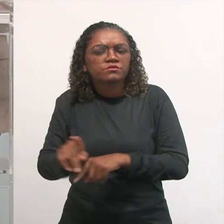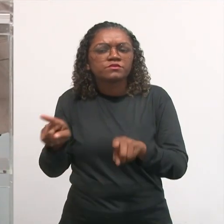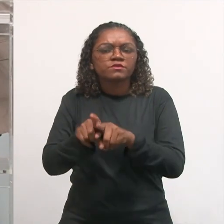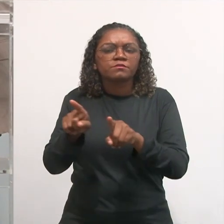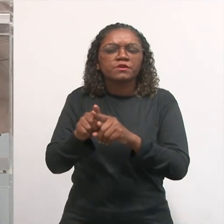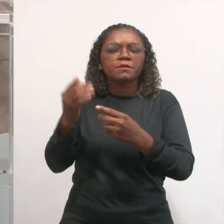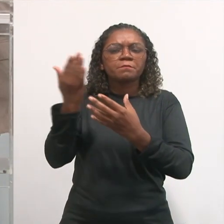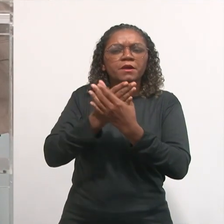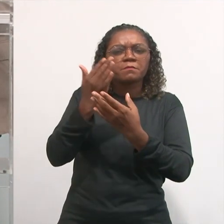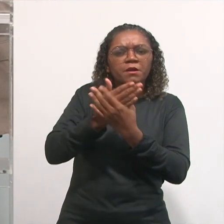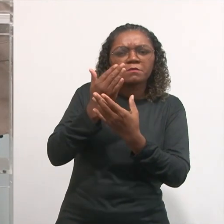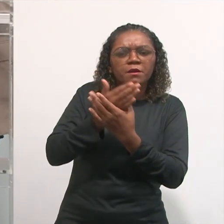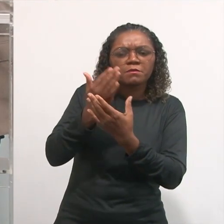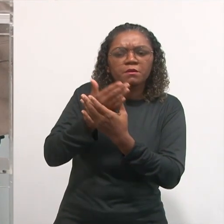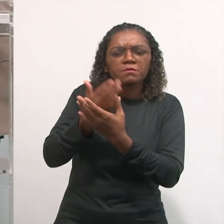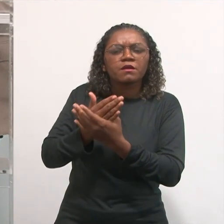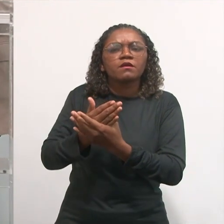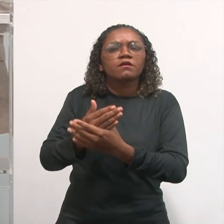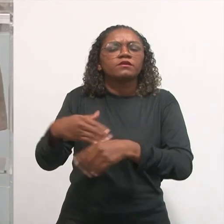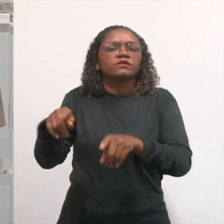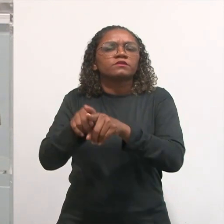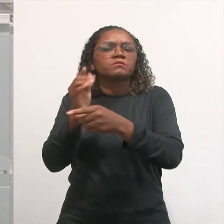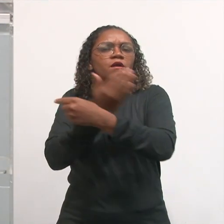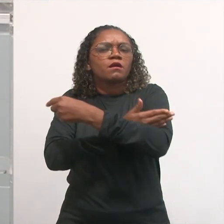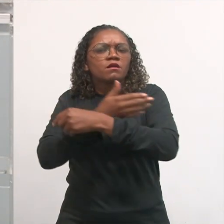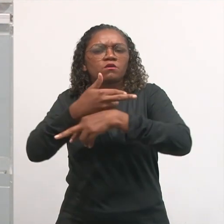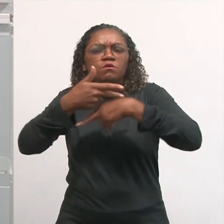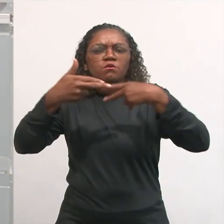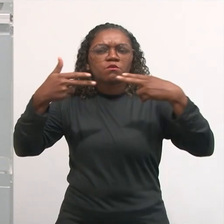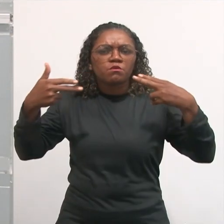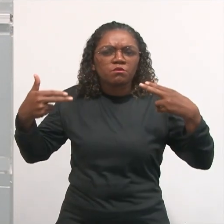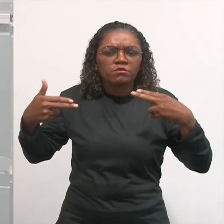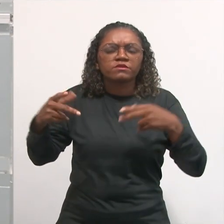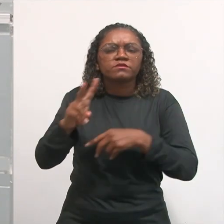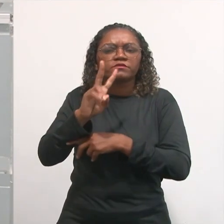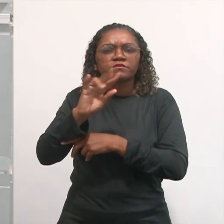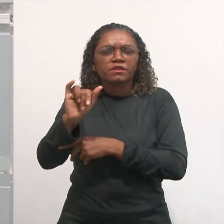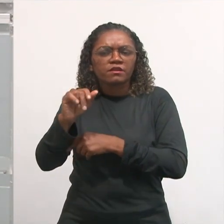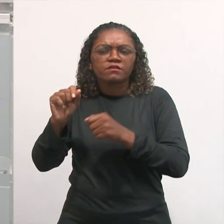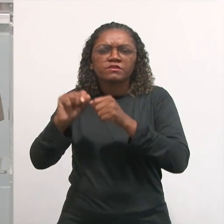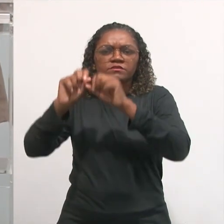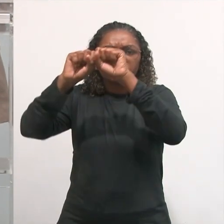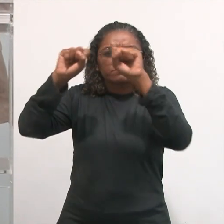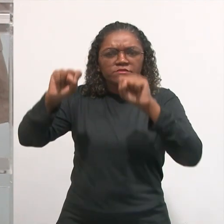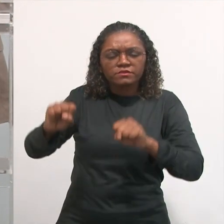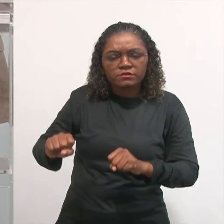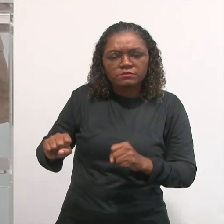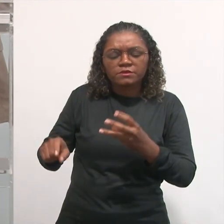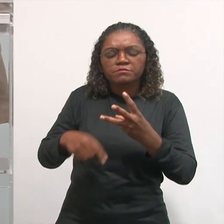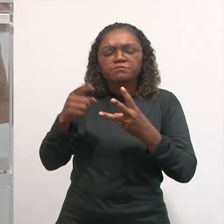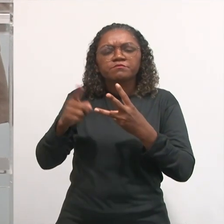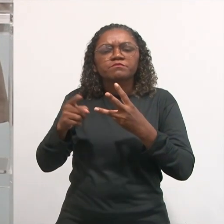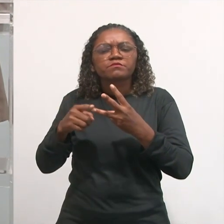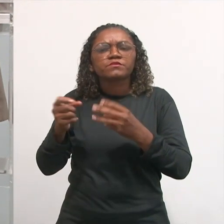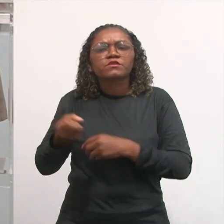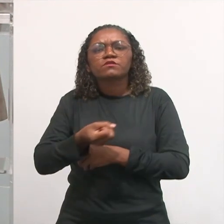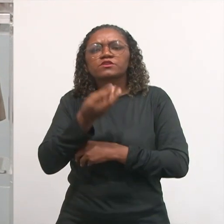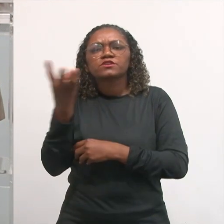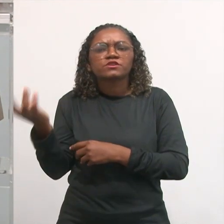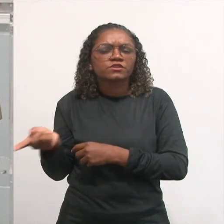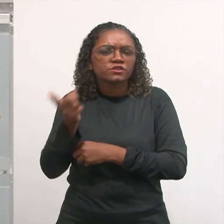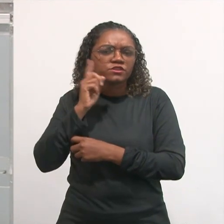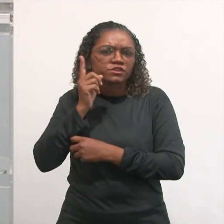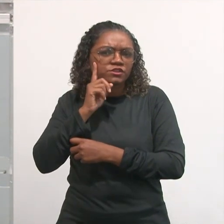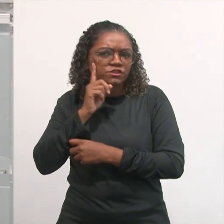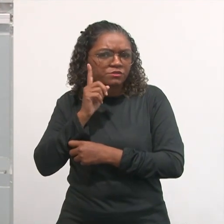processos tem para serem tramitados naquele sistema, quantos dias cada